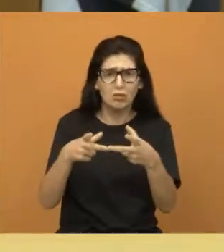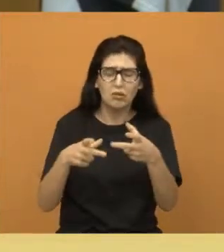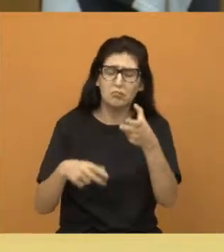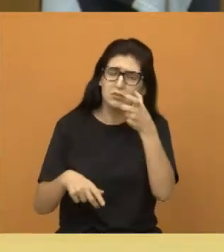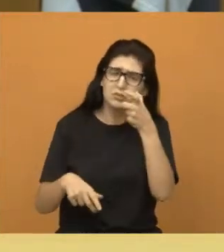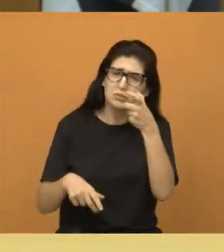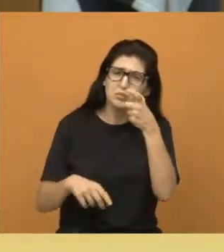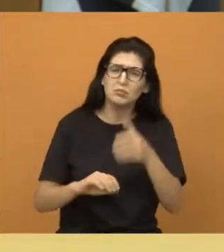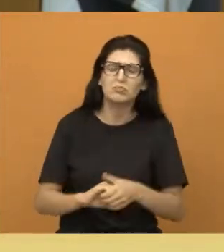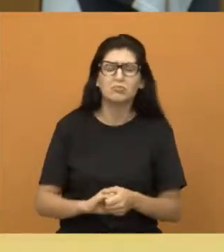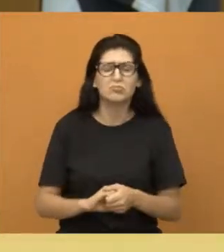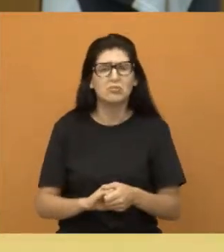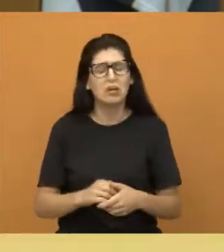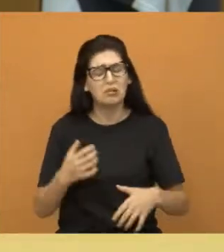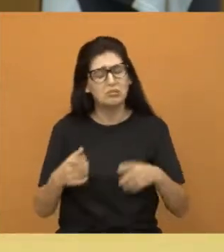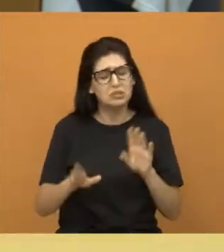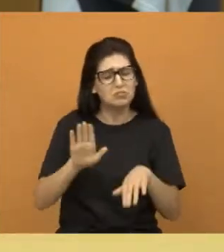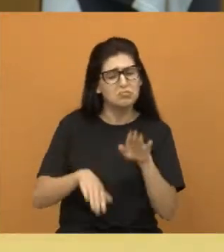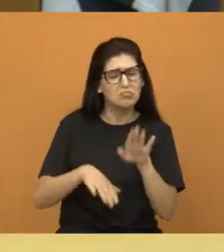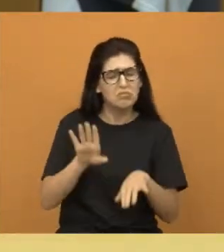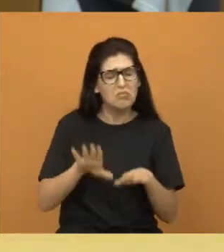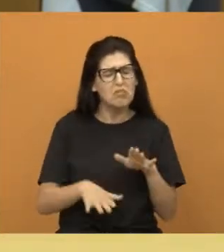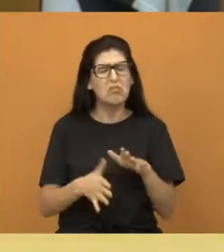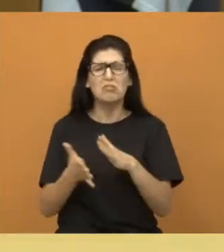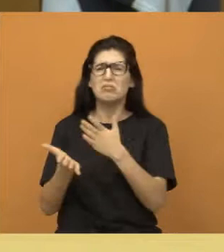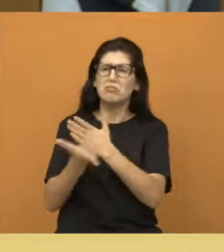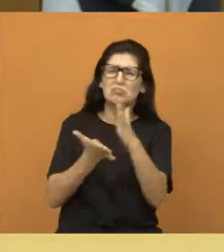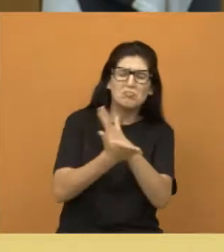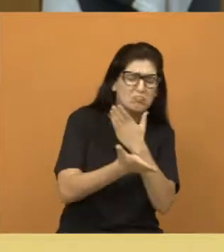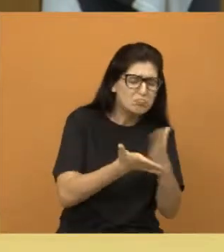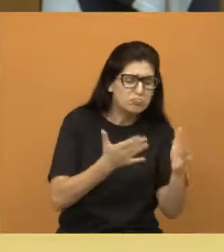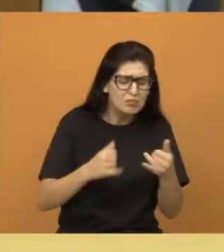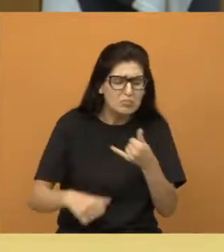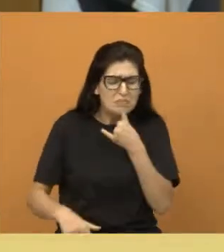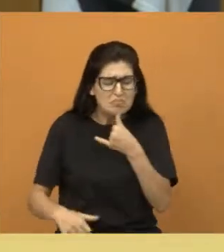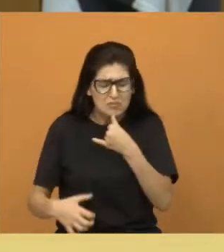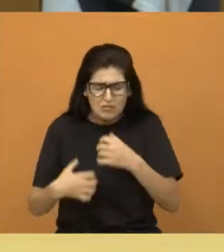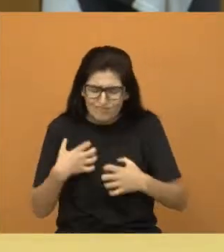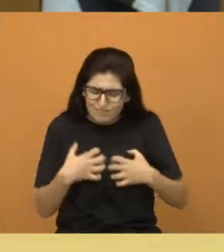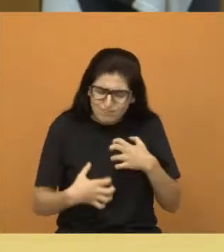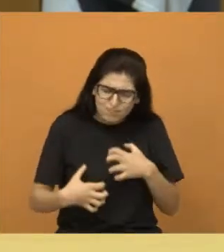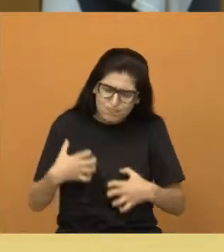gente, tem hora que bate uma tristeza tão grande, mas uma tristeza profunda